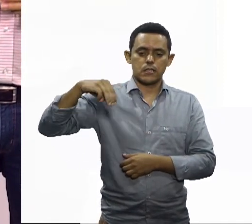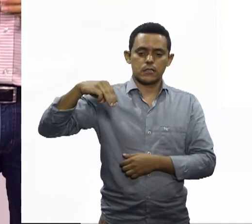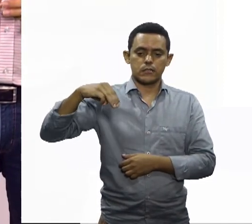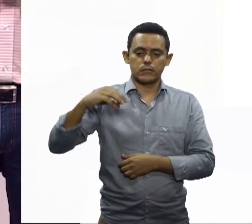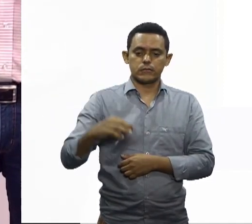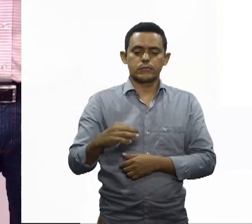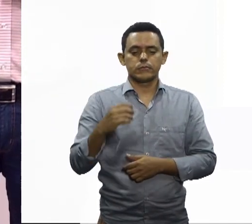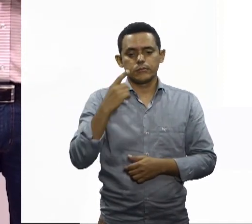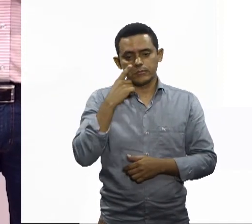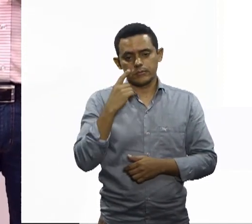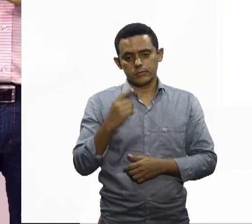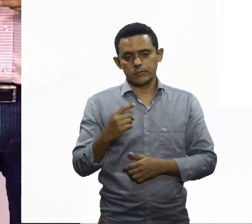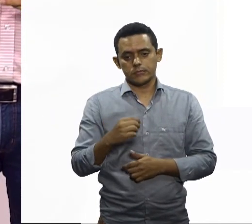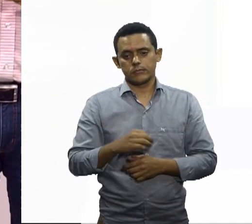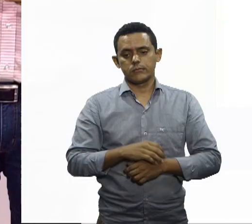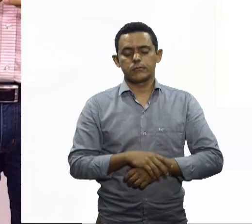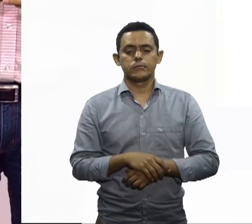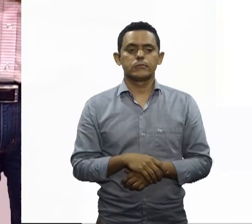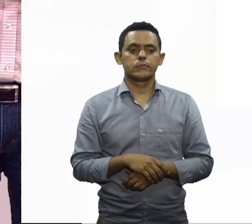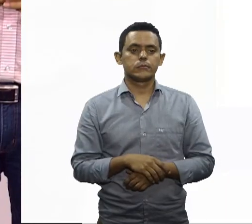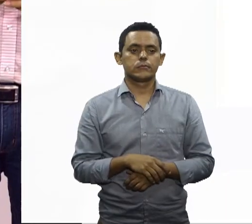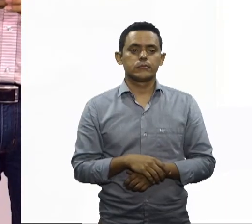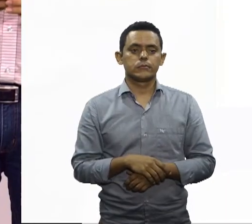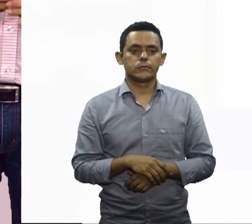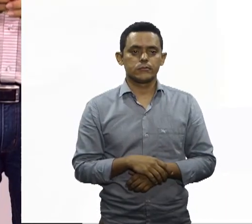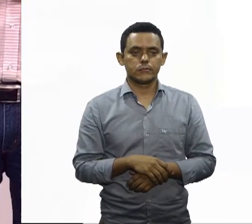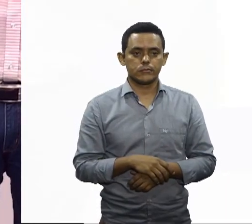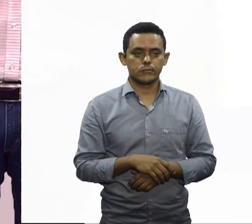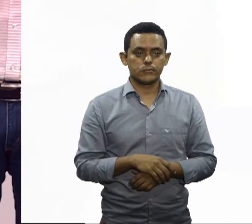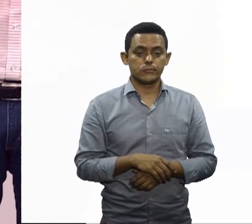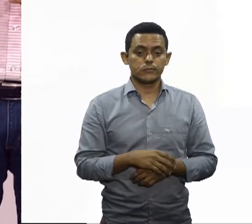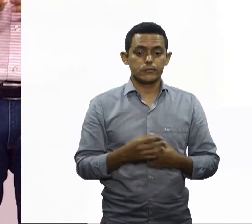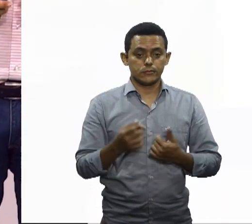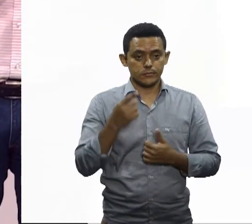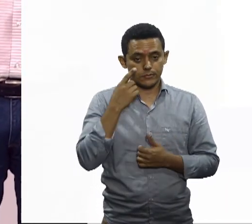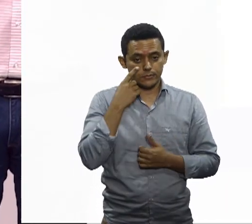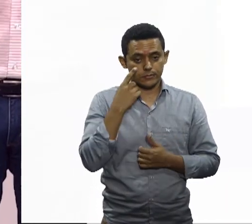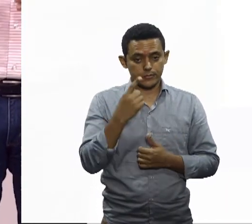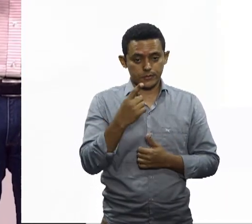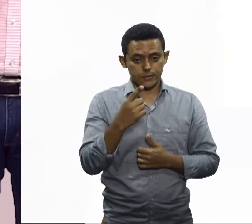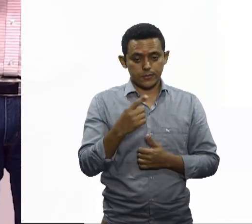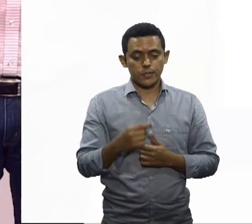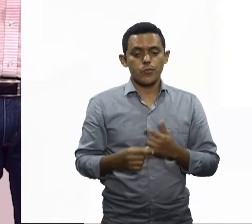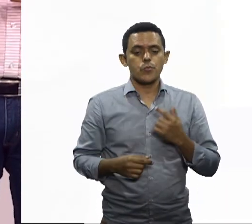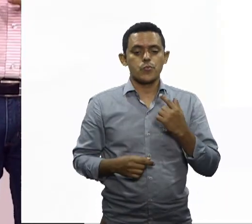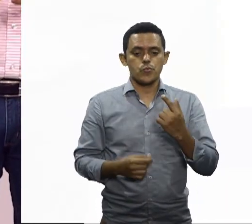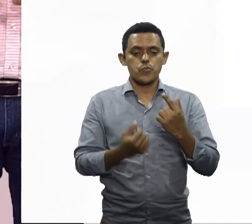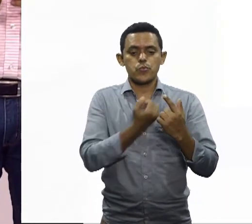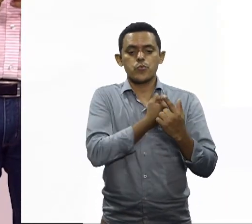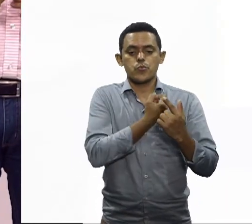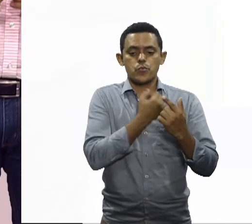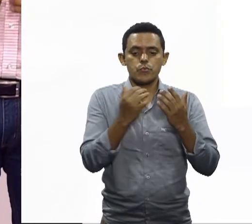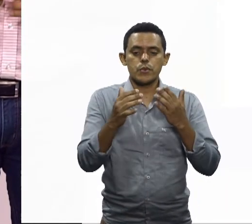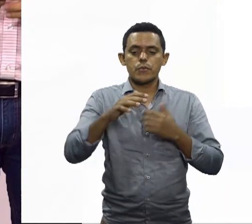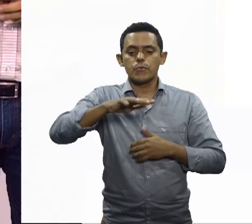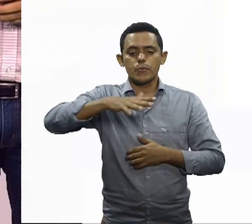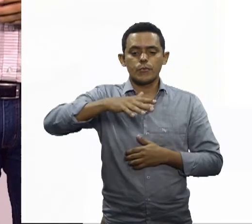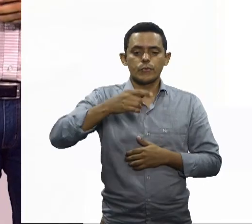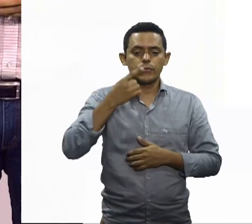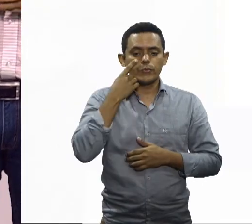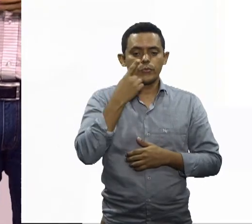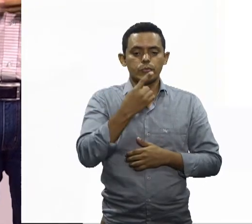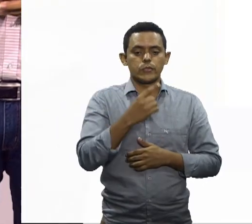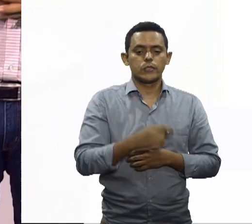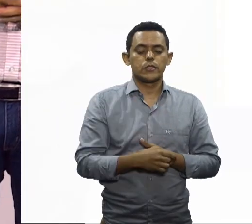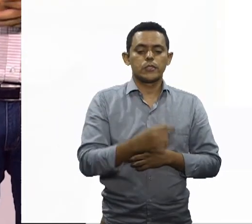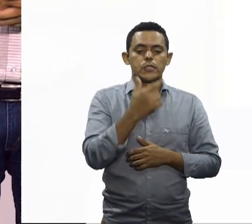123.200 centímetros e vou dividir por 60 centímetros. Então, você vai encontrar um valor aproximado, que é